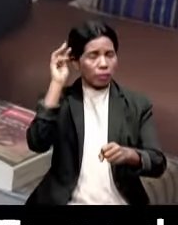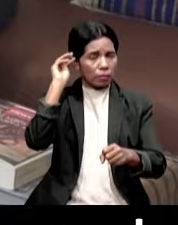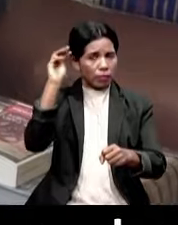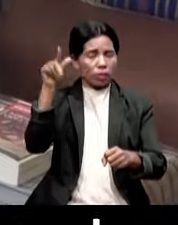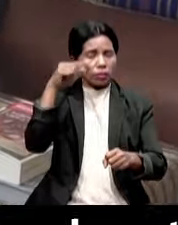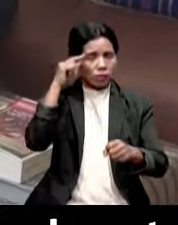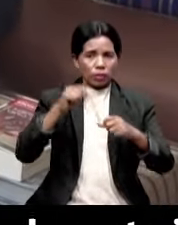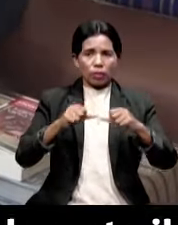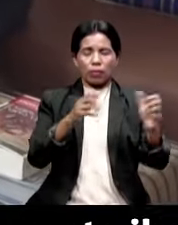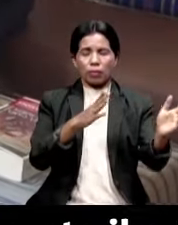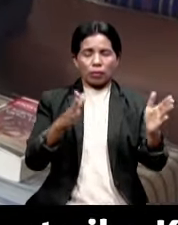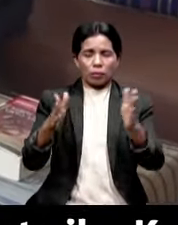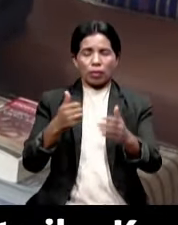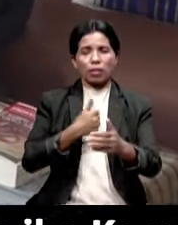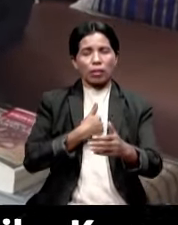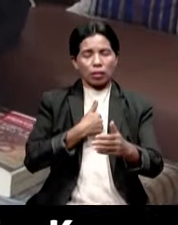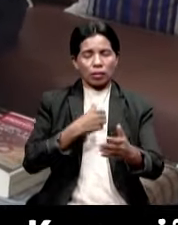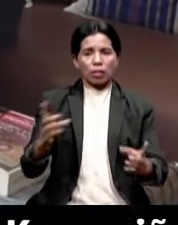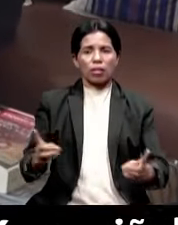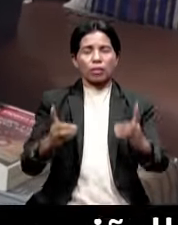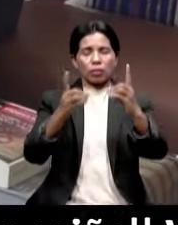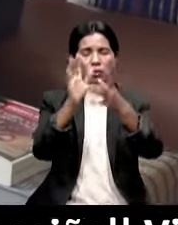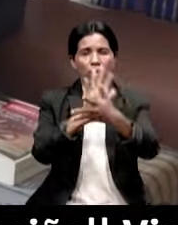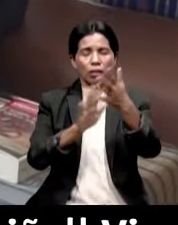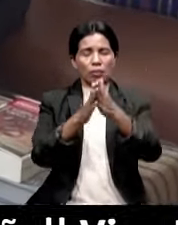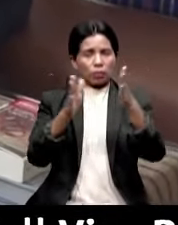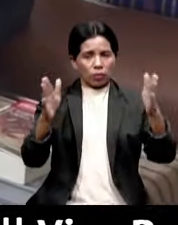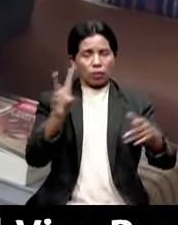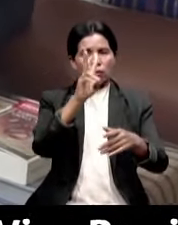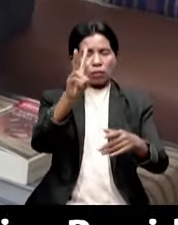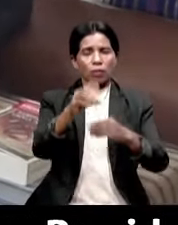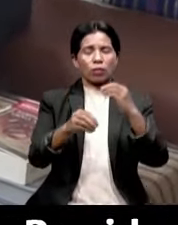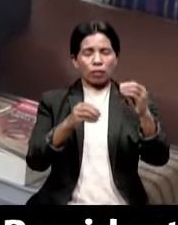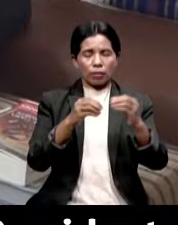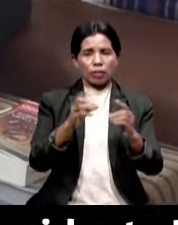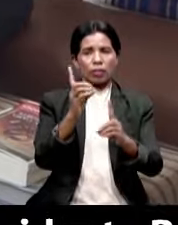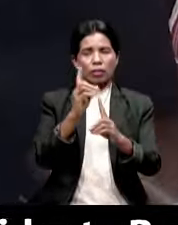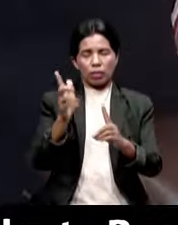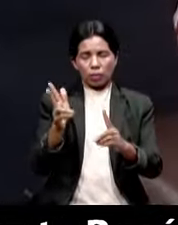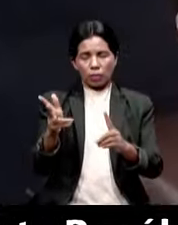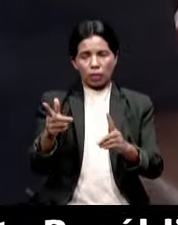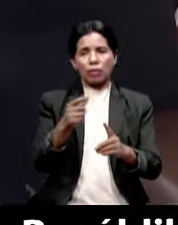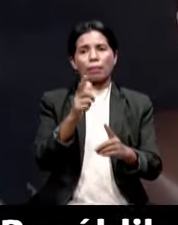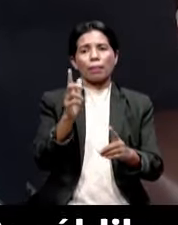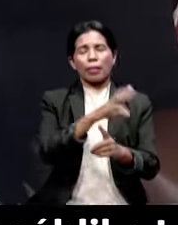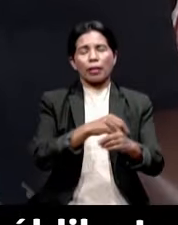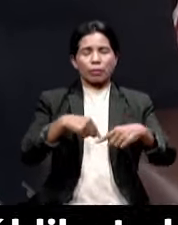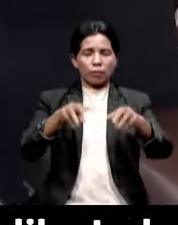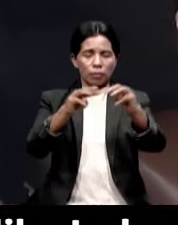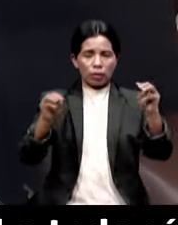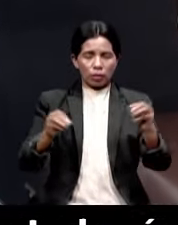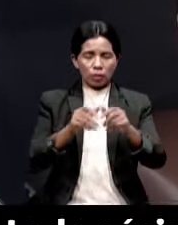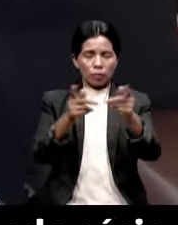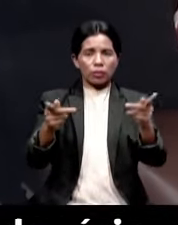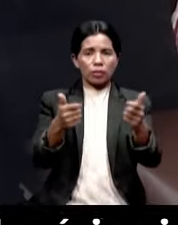governo continua a preparar a tua sorro para evento do outro ano, com valor uma consulta popular, nem se orienta membro do governo Sira, a tua município no posto